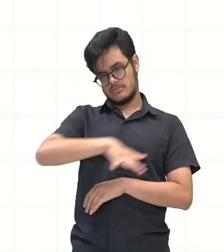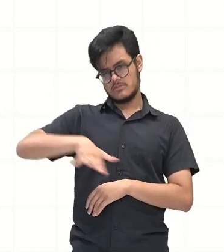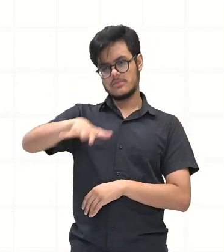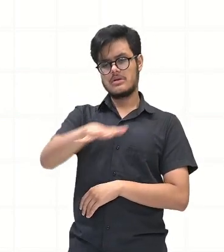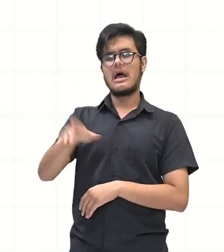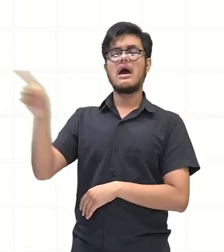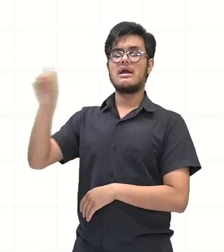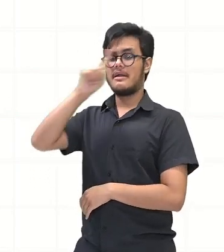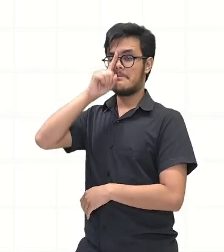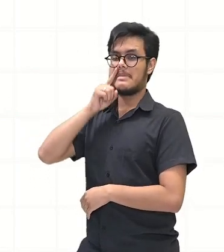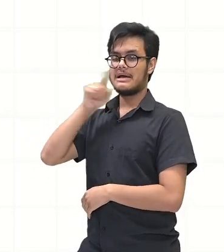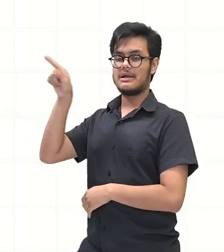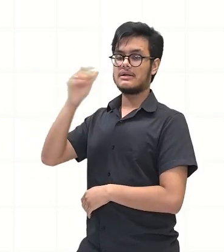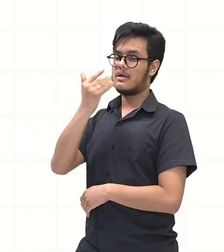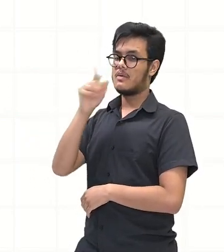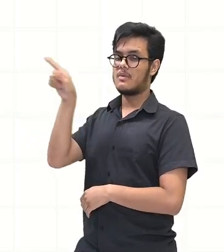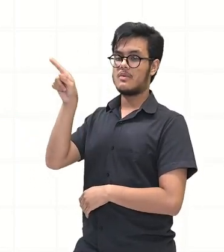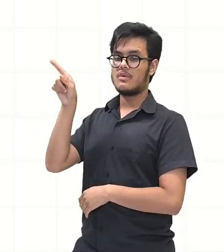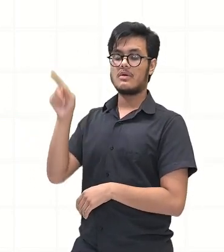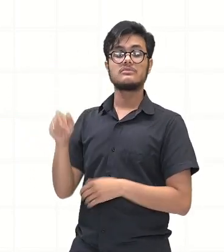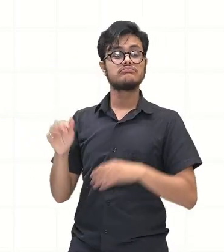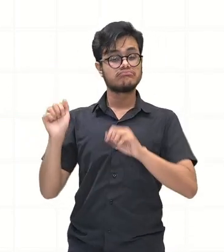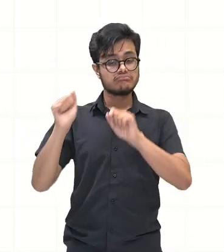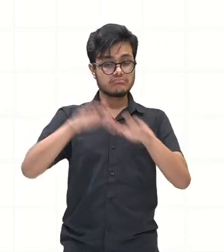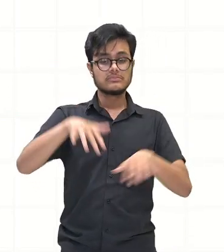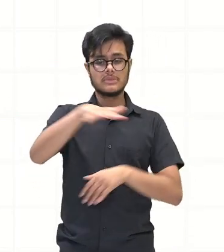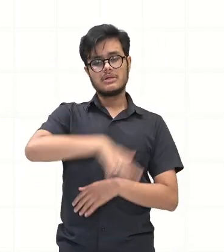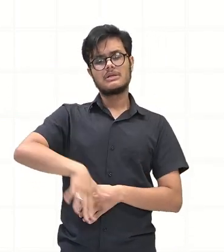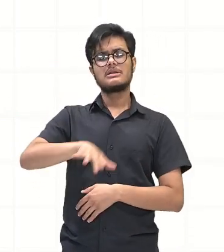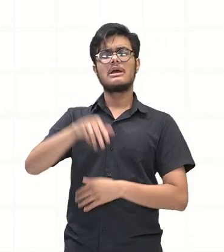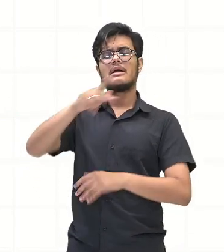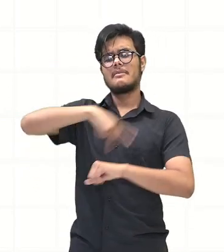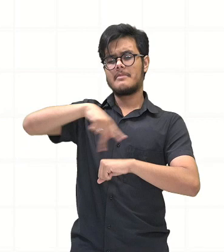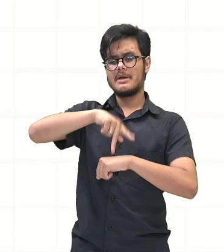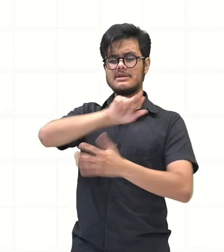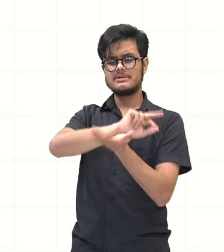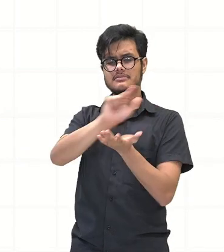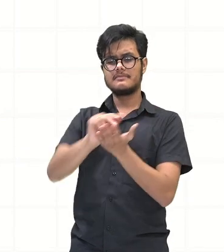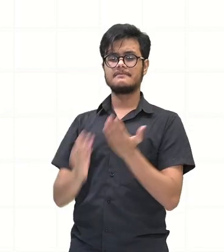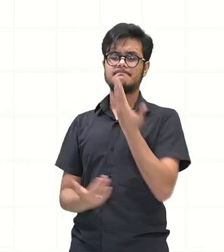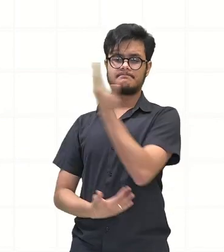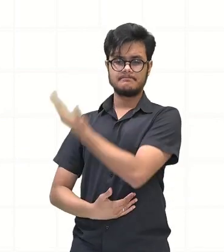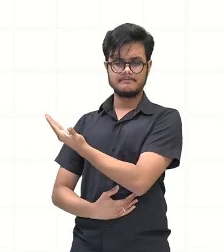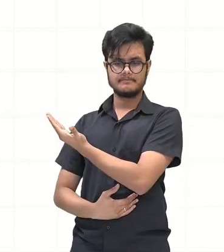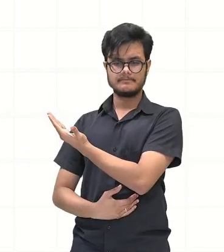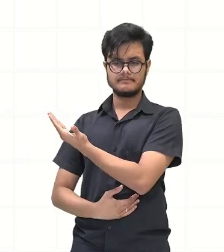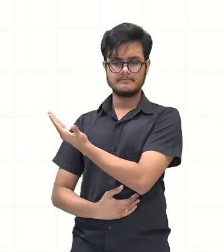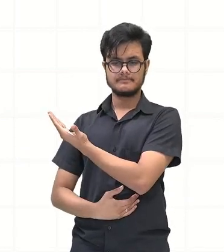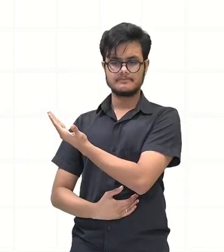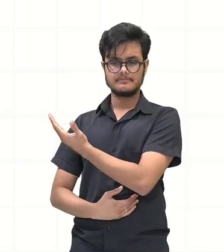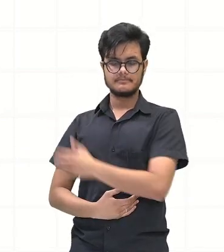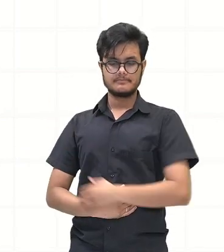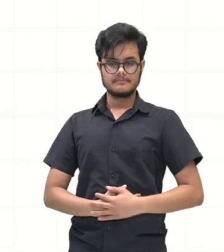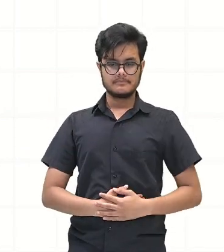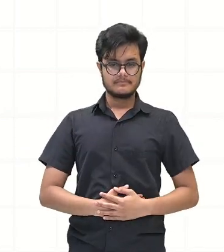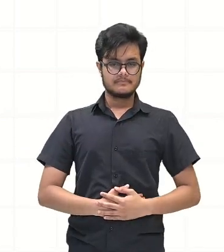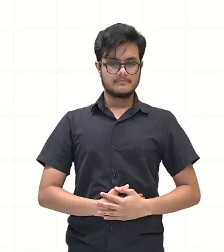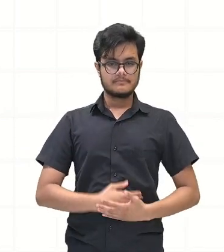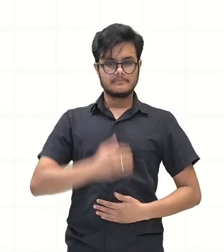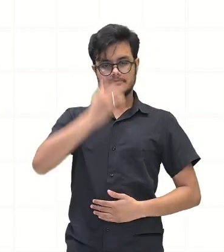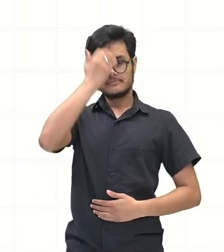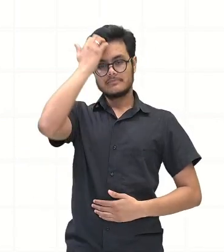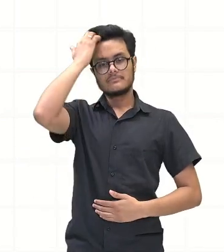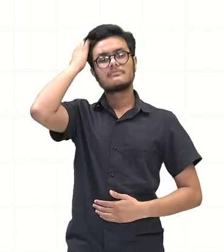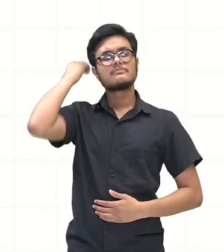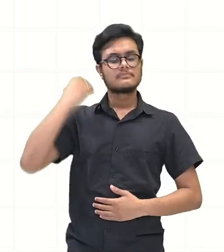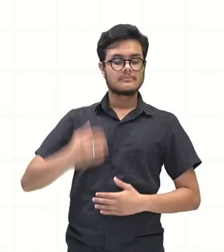área amarela. Vamos ver aí que eles vão chegar na Tunísia, na Argélia, no Marrocos, vão expandir para